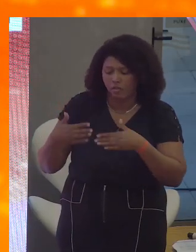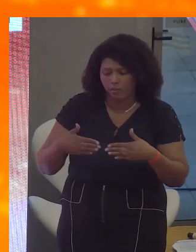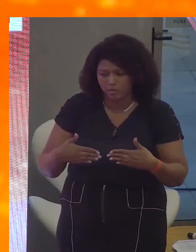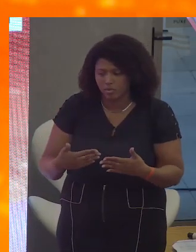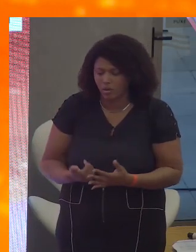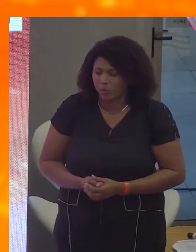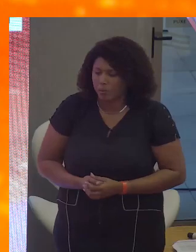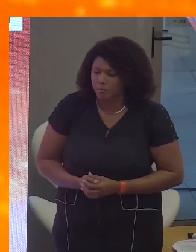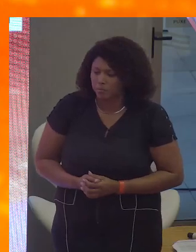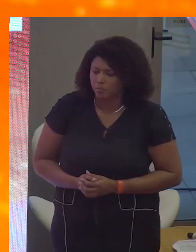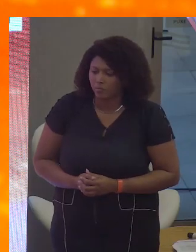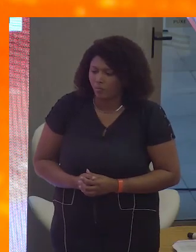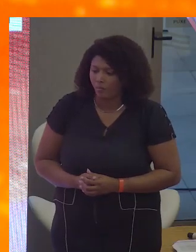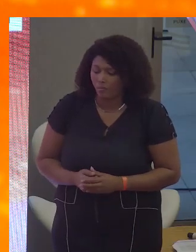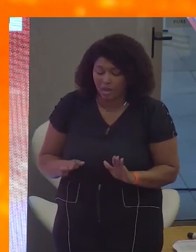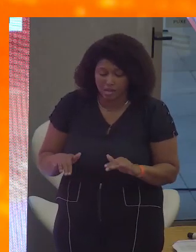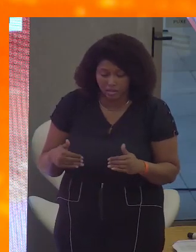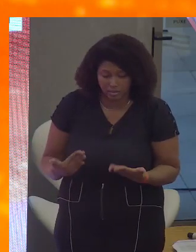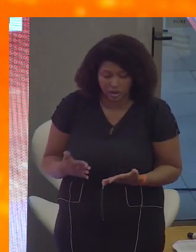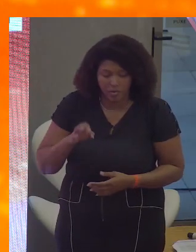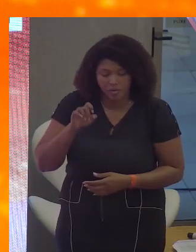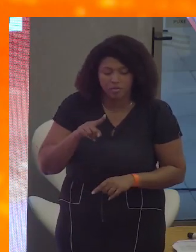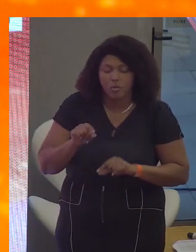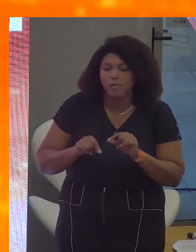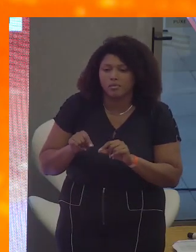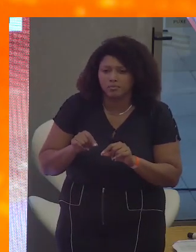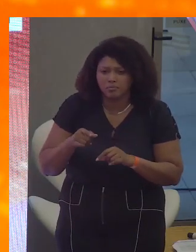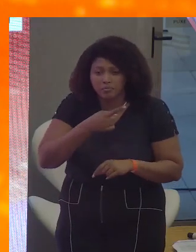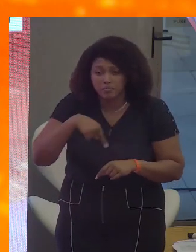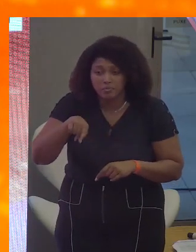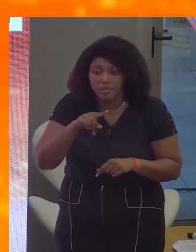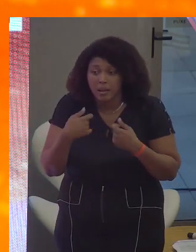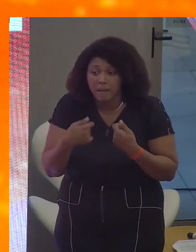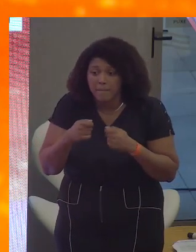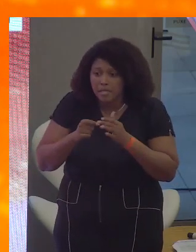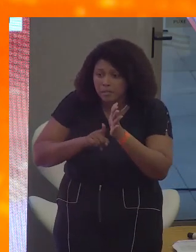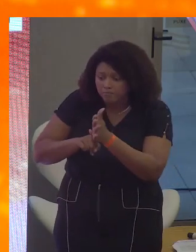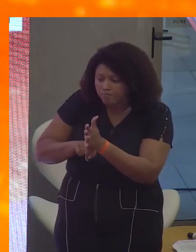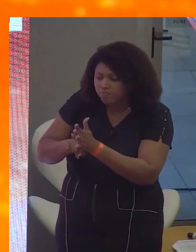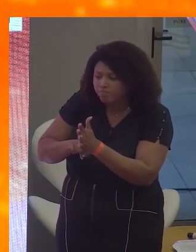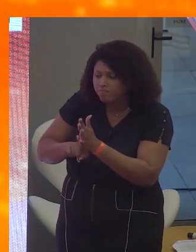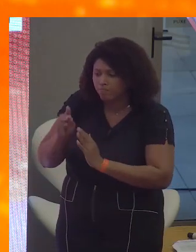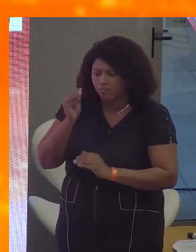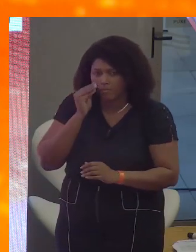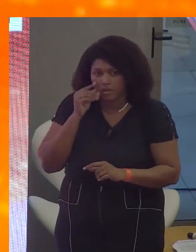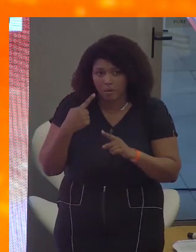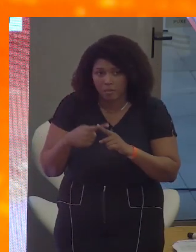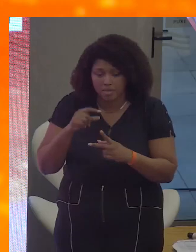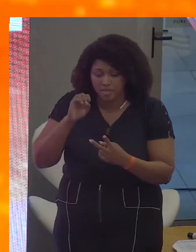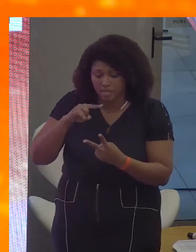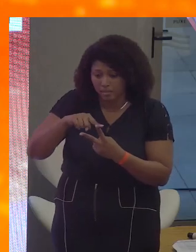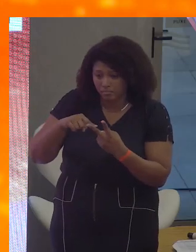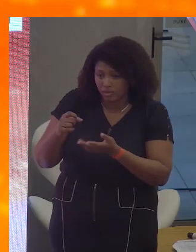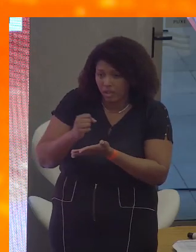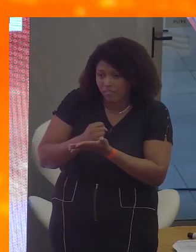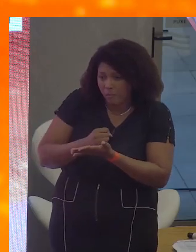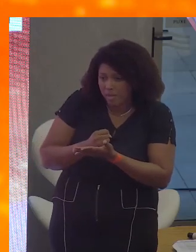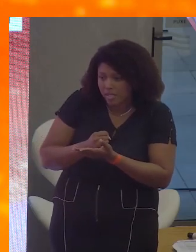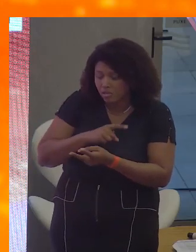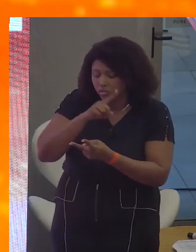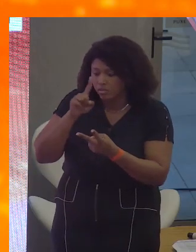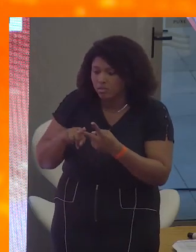Então, é uma questão que a gente tem que avaliar. A indústria farmacêutica e a indústria alimentícia se unificando, talvez a gente